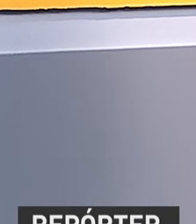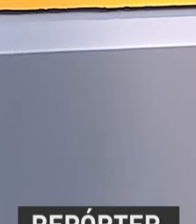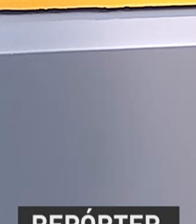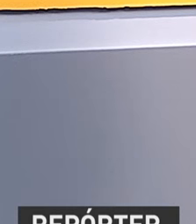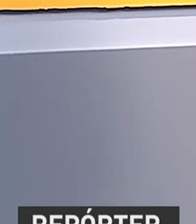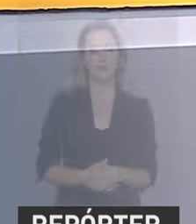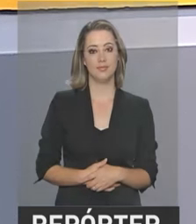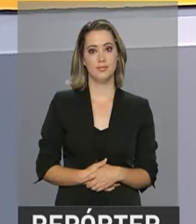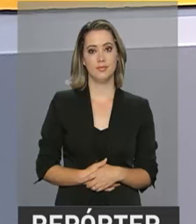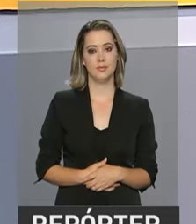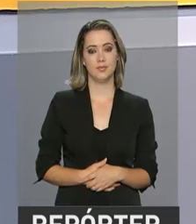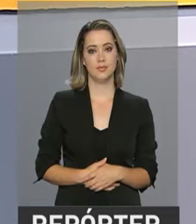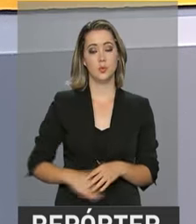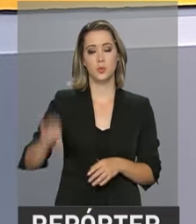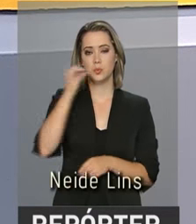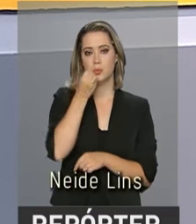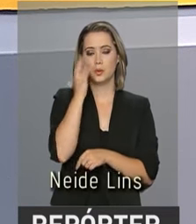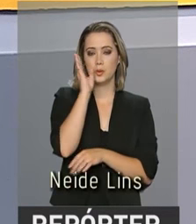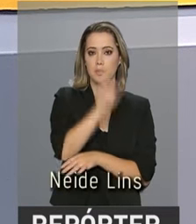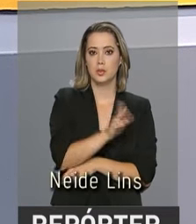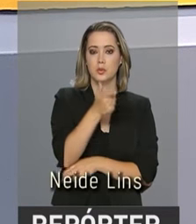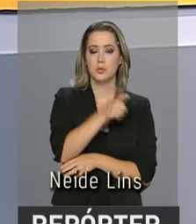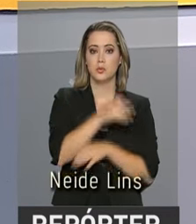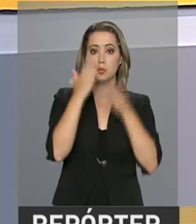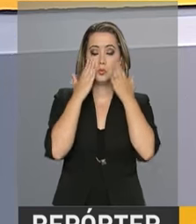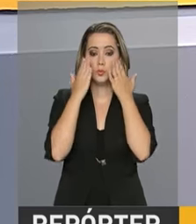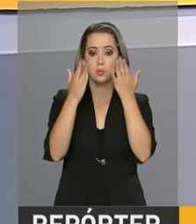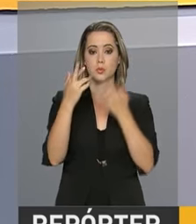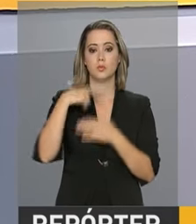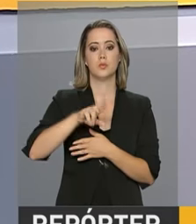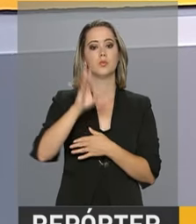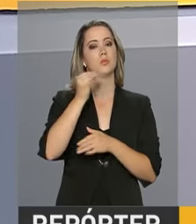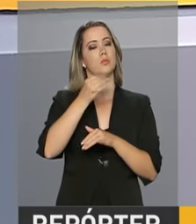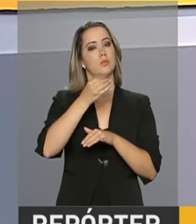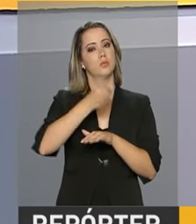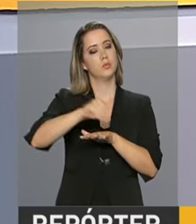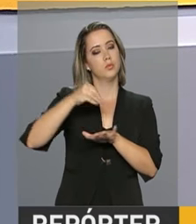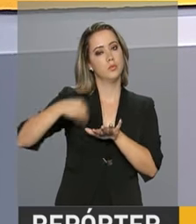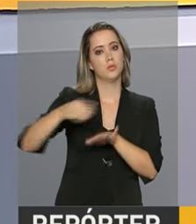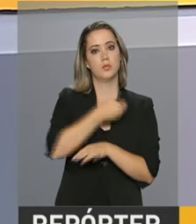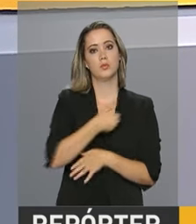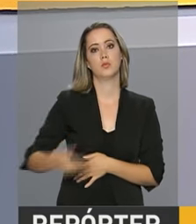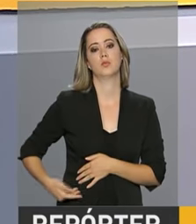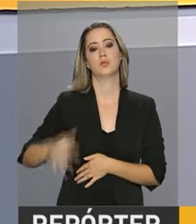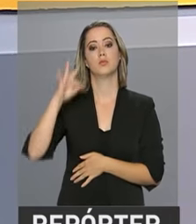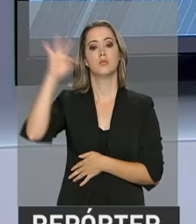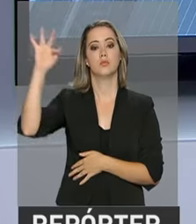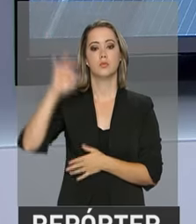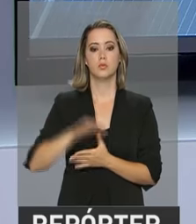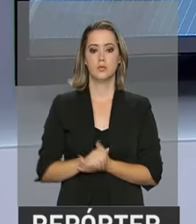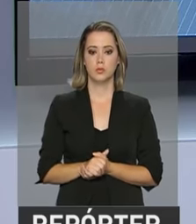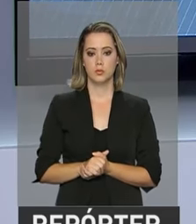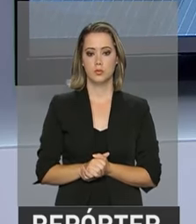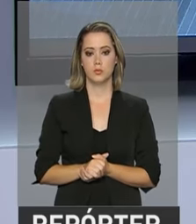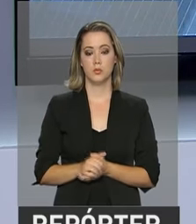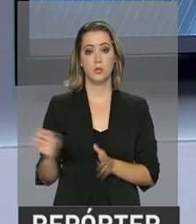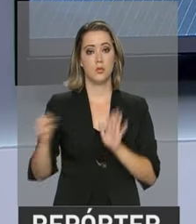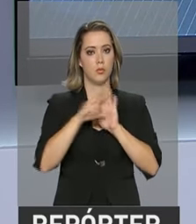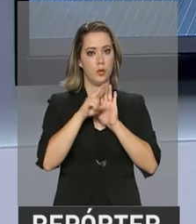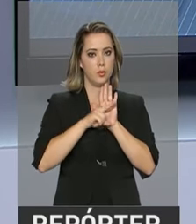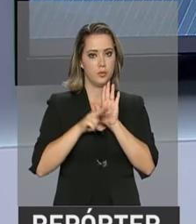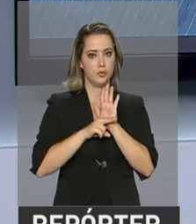Olá, boa tarde. Estamos de volta com mais uma edição do Repórter NBR e as notícias do governo federal. A reforma